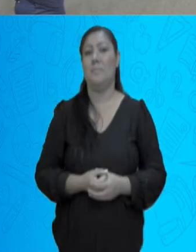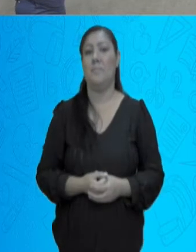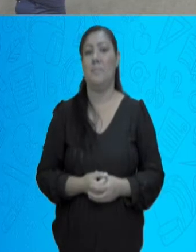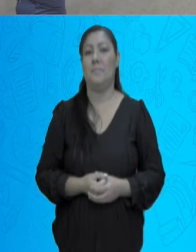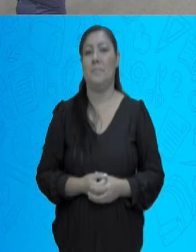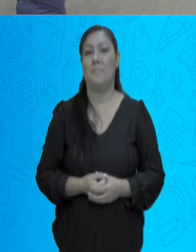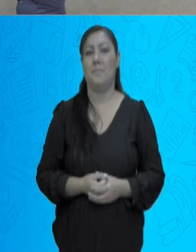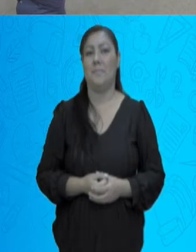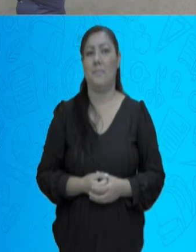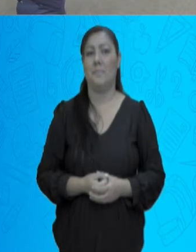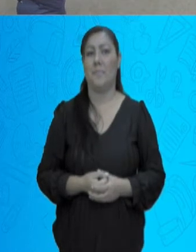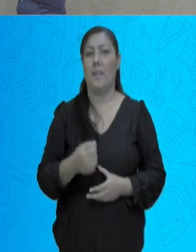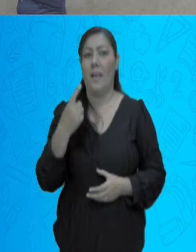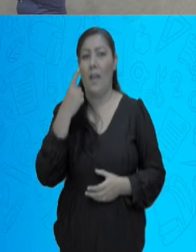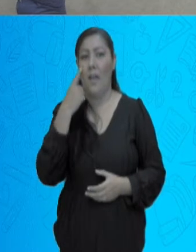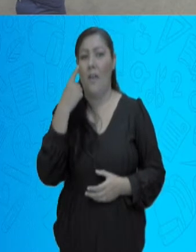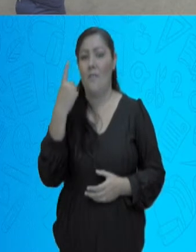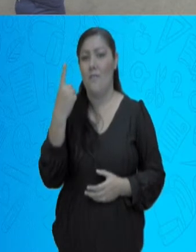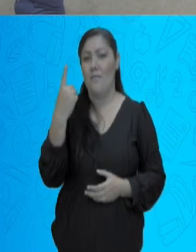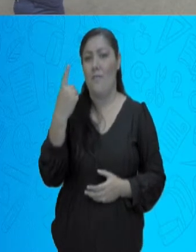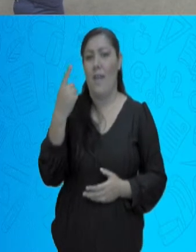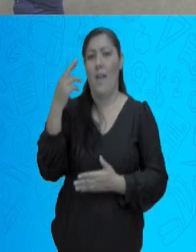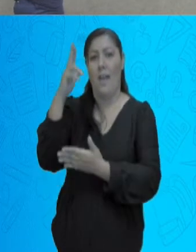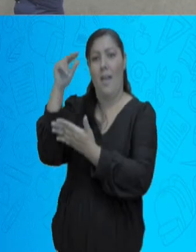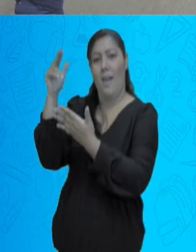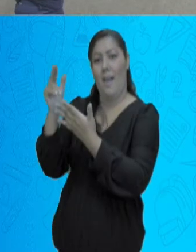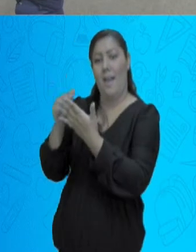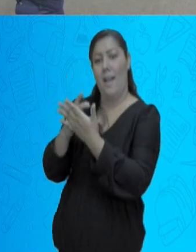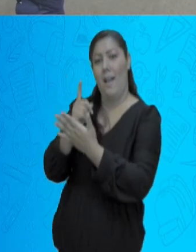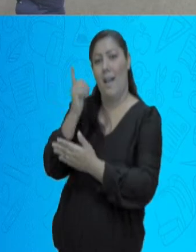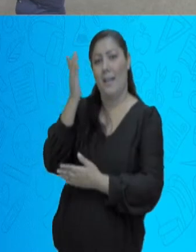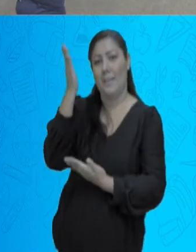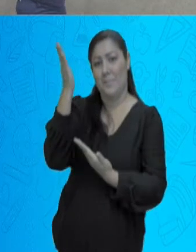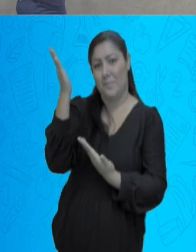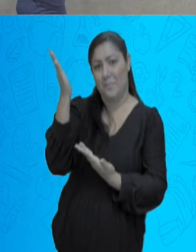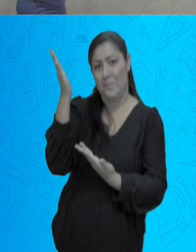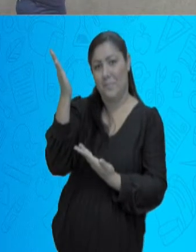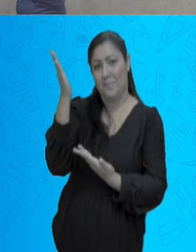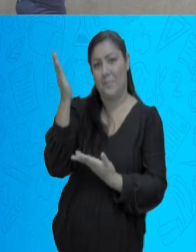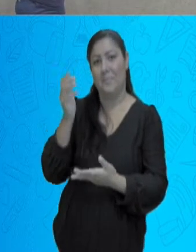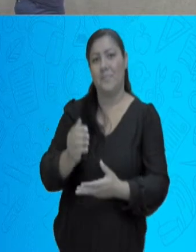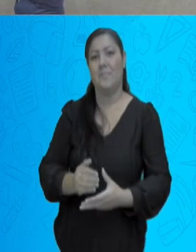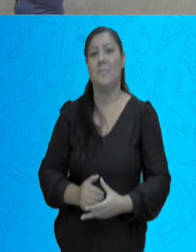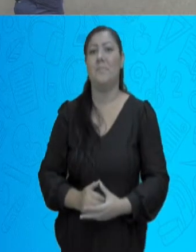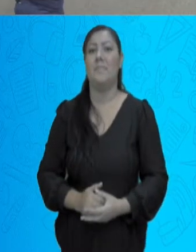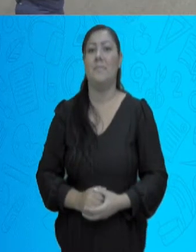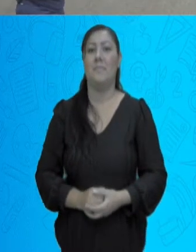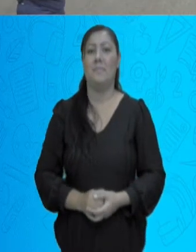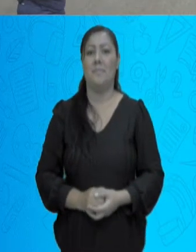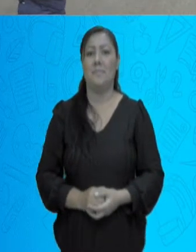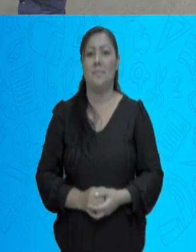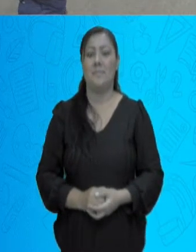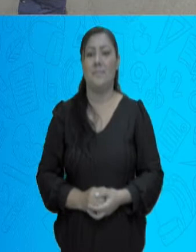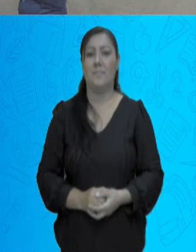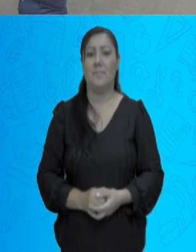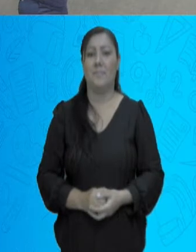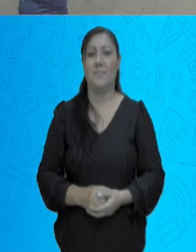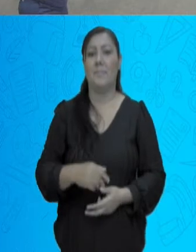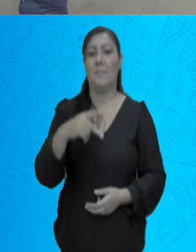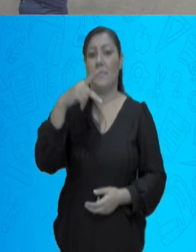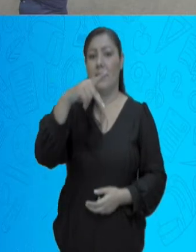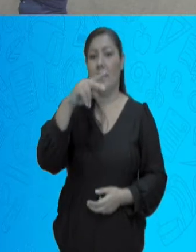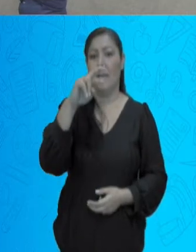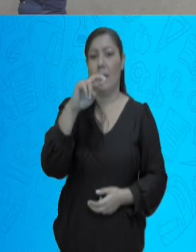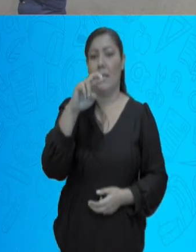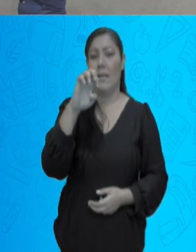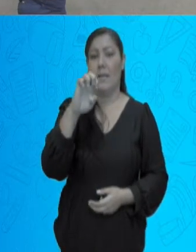antes, vamos entender a palavra pretérito. Toda vez que vocês ouvirem a palavra pretérito, é um passado, tá? É um